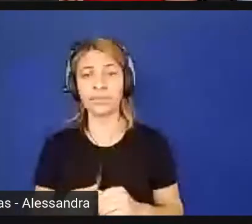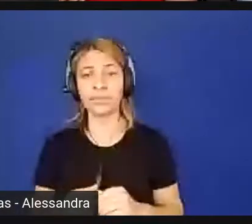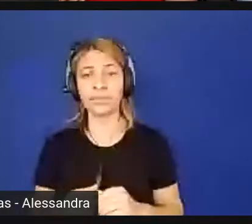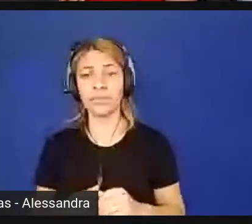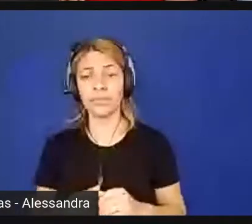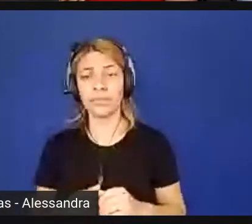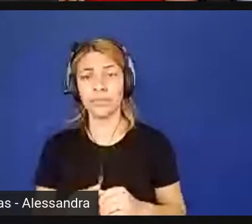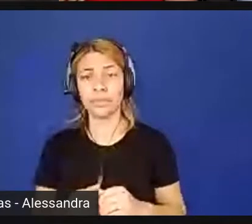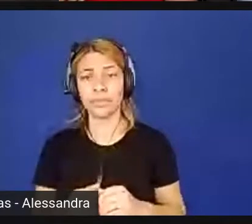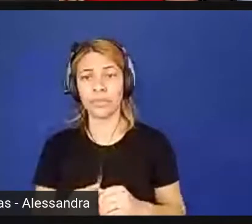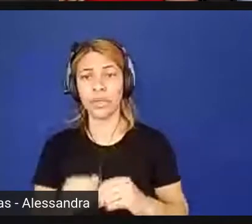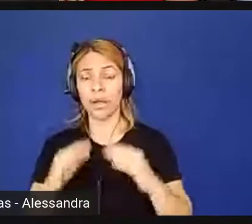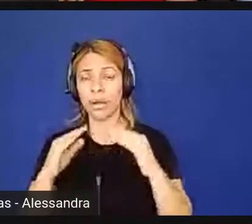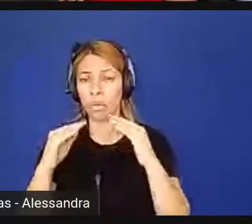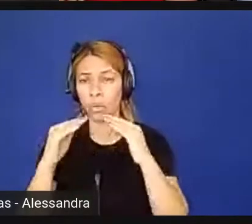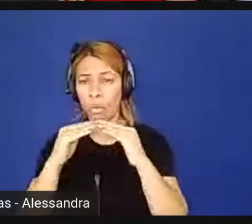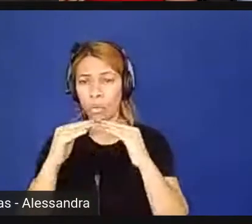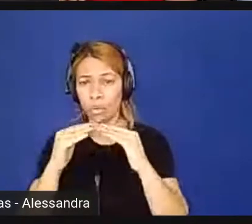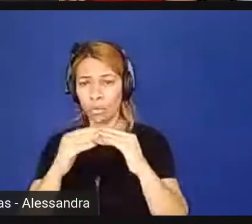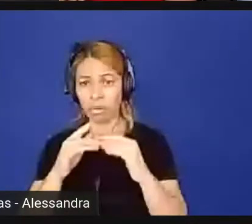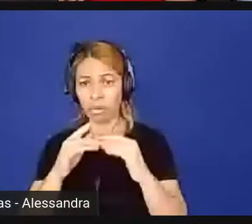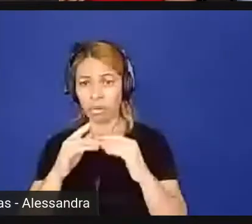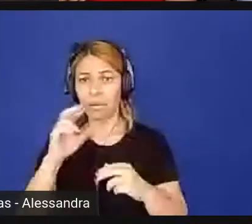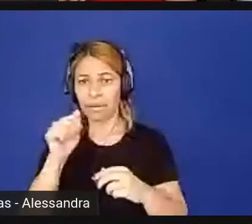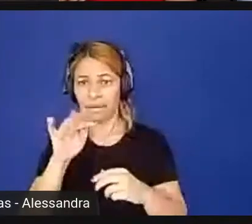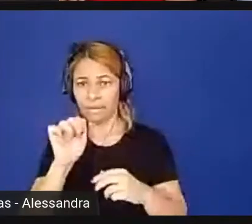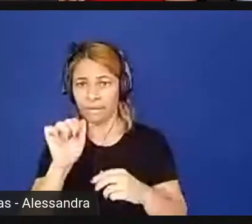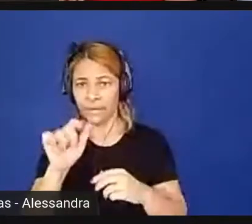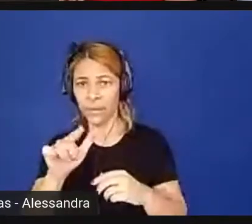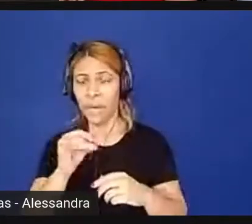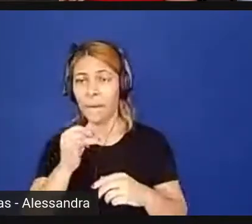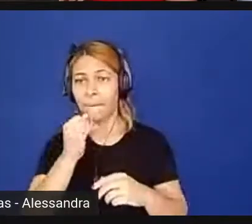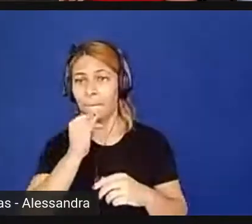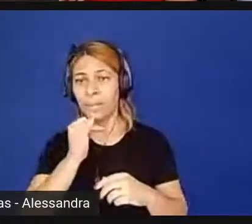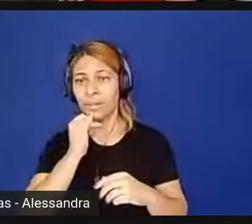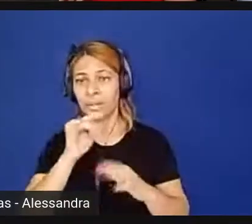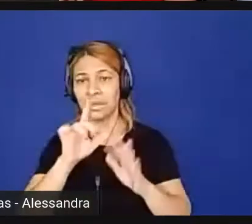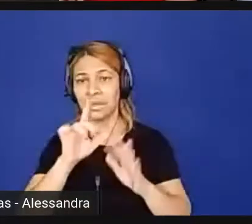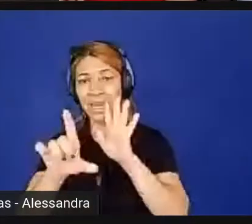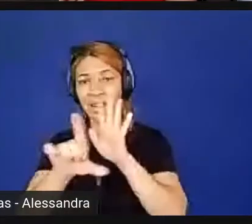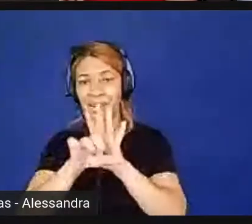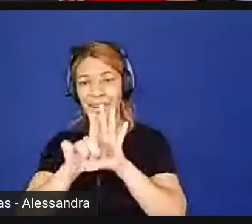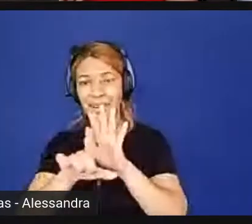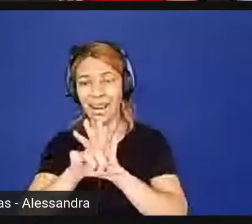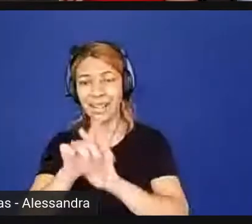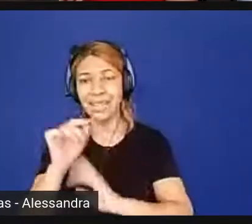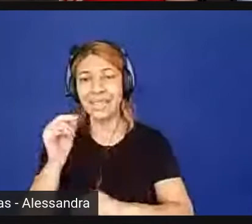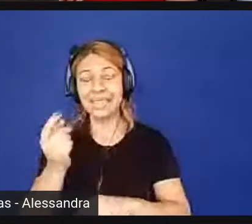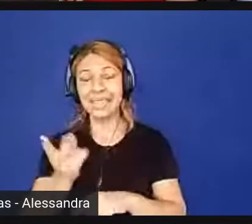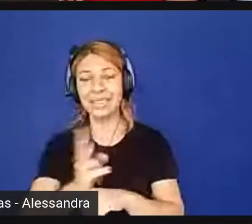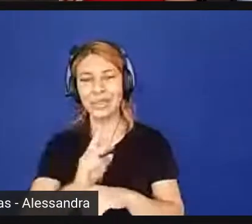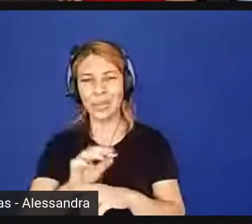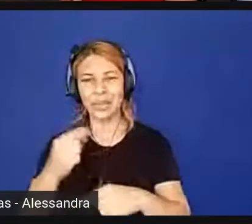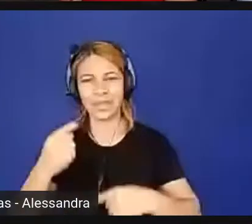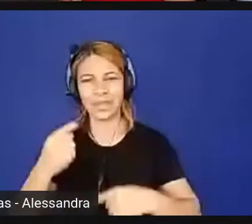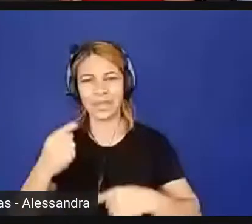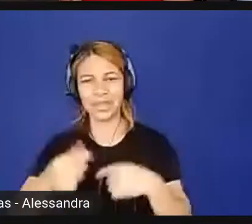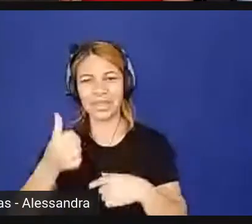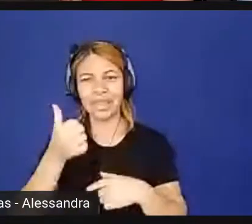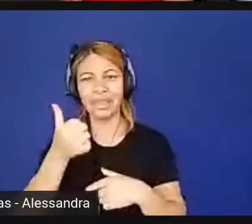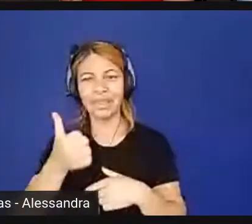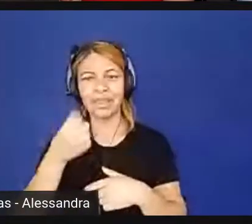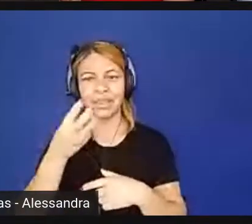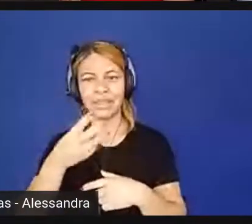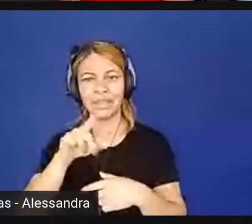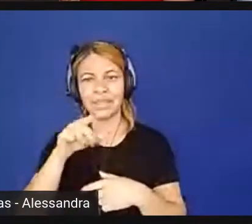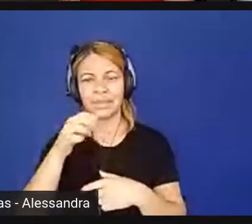Eu concordo demais, Rafael. Assim, a gente tem, por exemplo, aquela lei que foi chamada Lei da Segurança Jurídica, aquela 13655, que modificou a Lei de Introdução